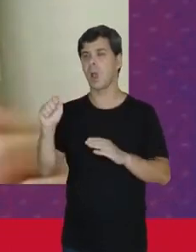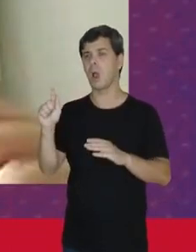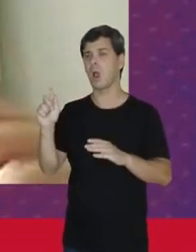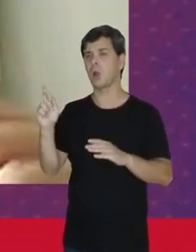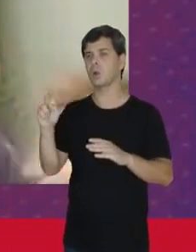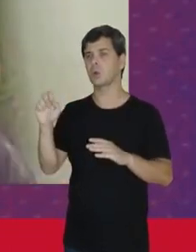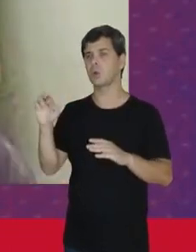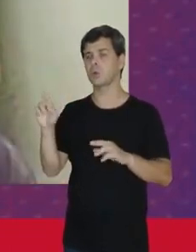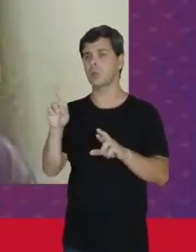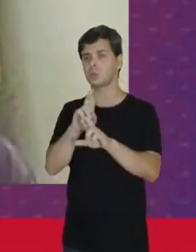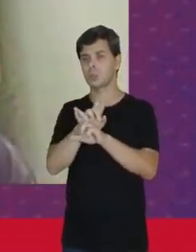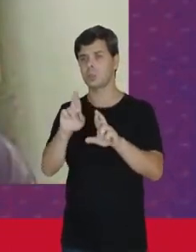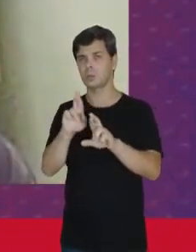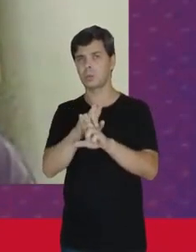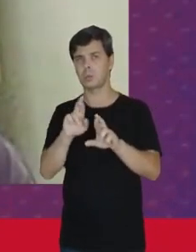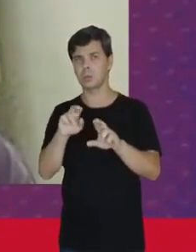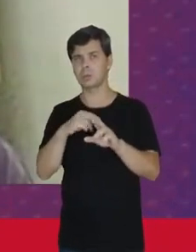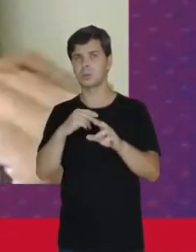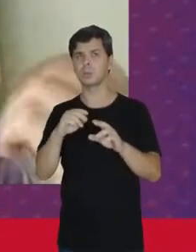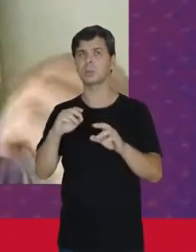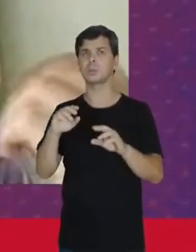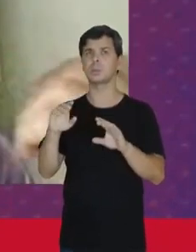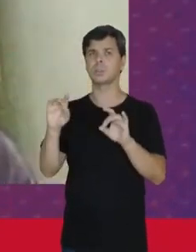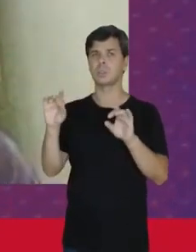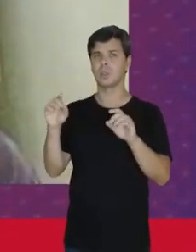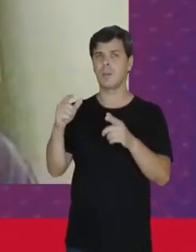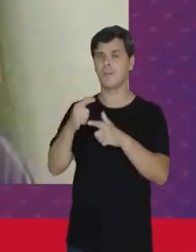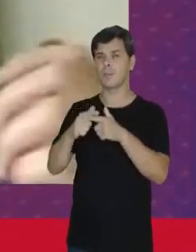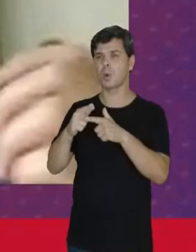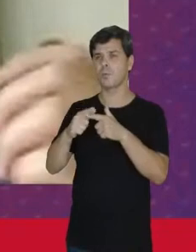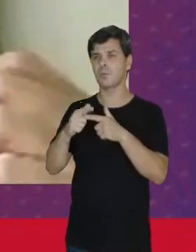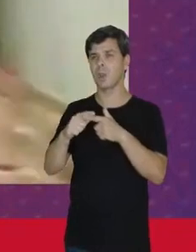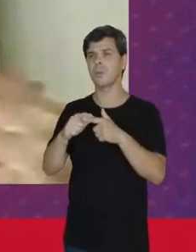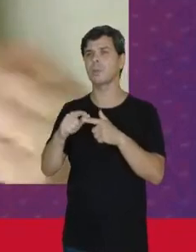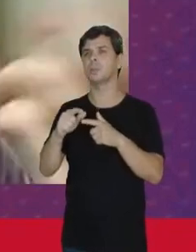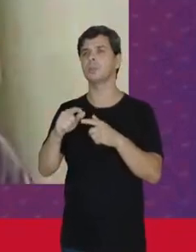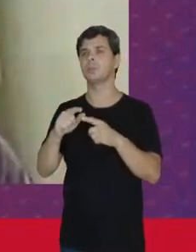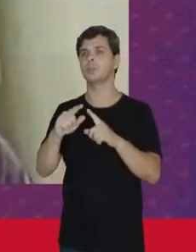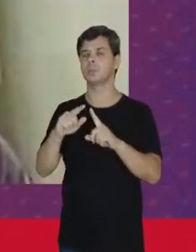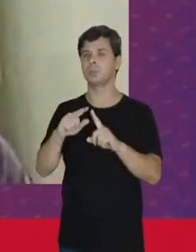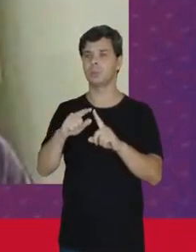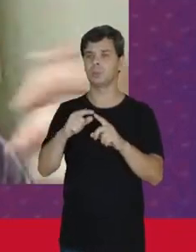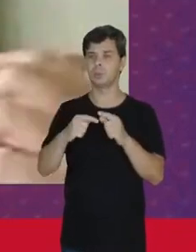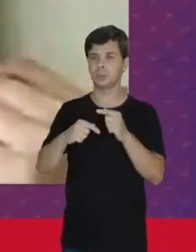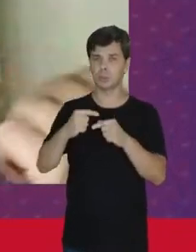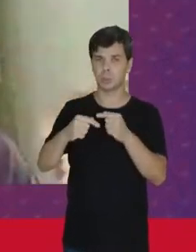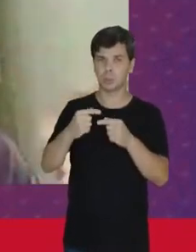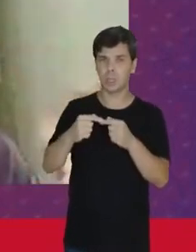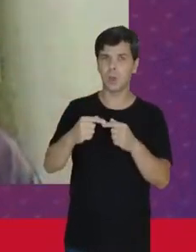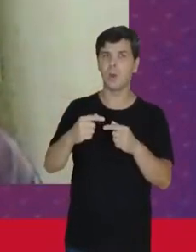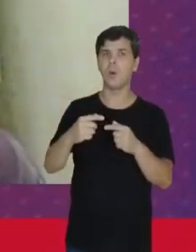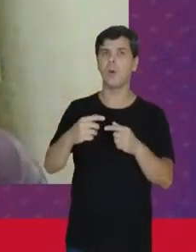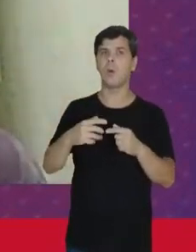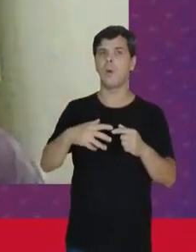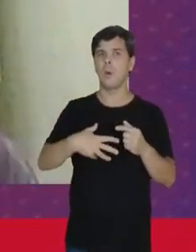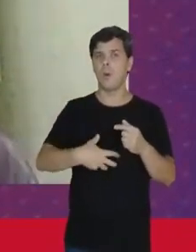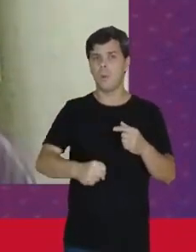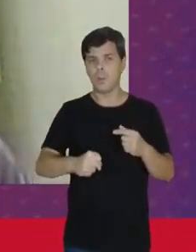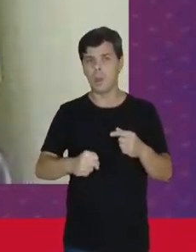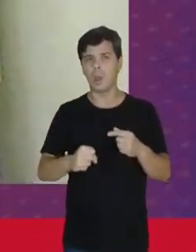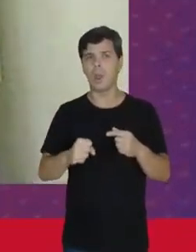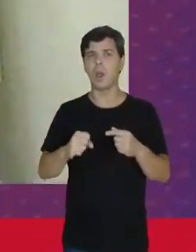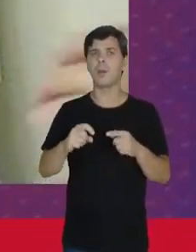estão relacionados com os casos de câncer, problemas reprodutivos, abortos,